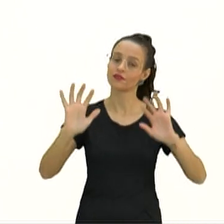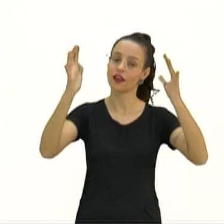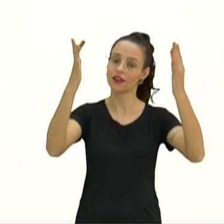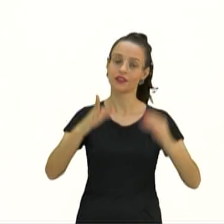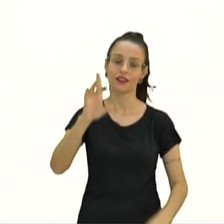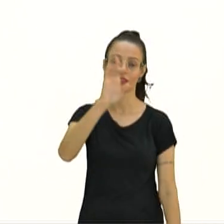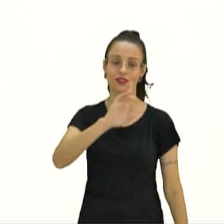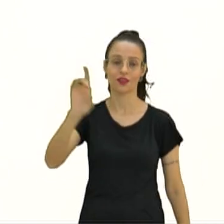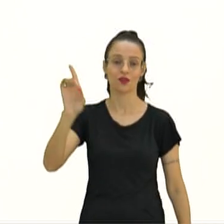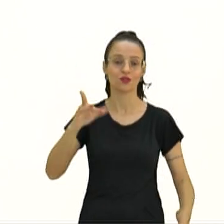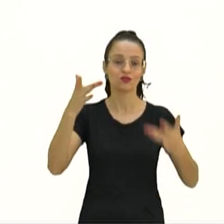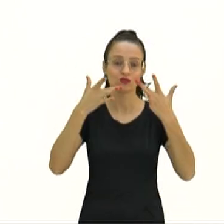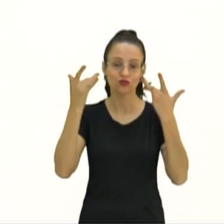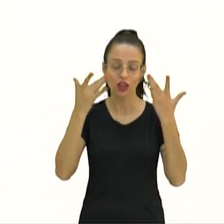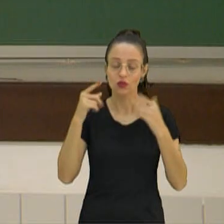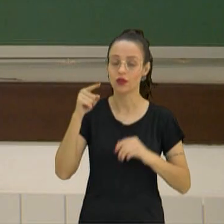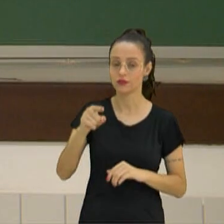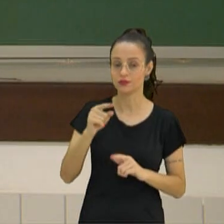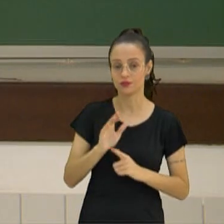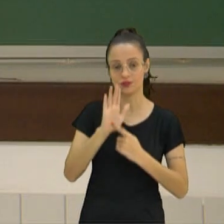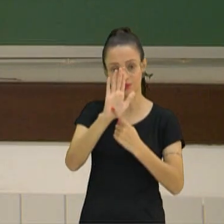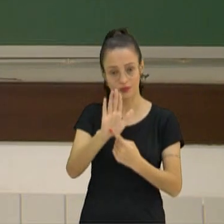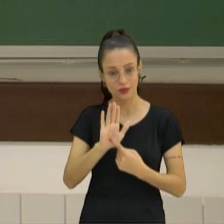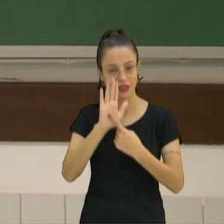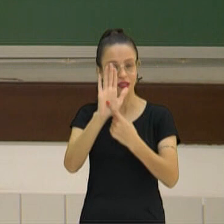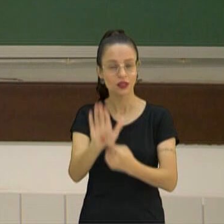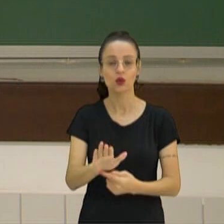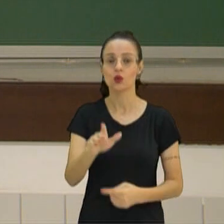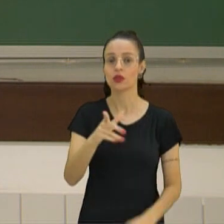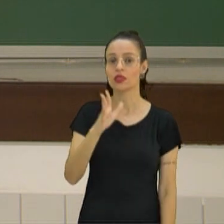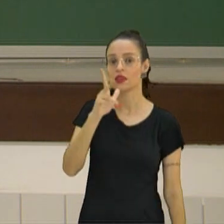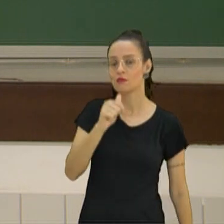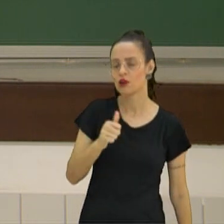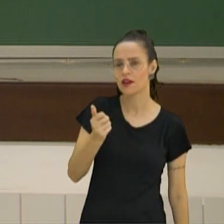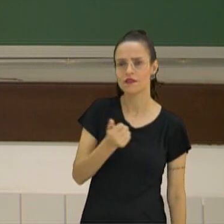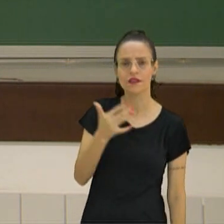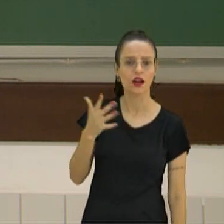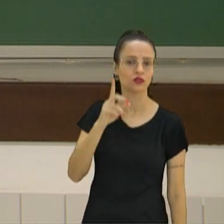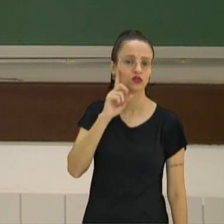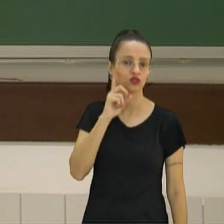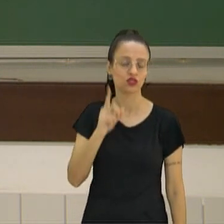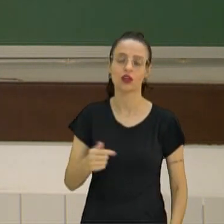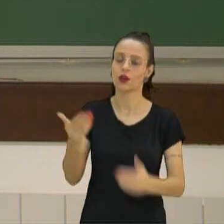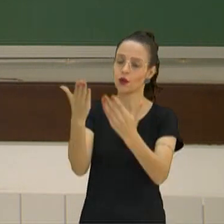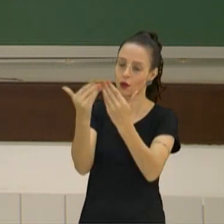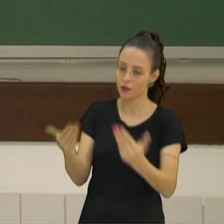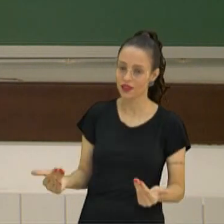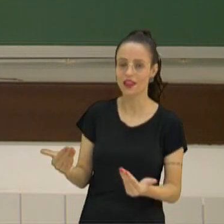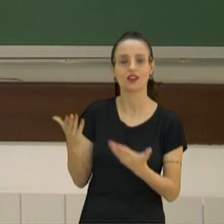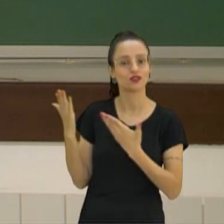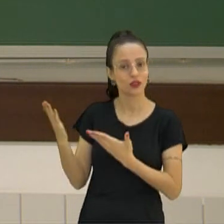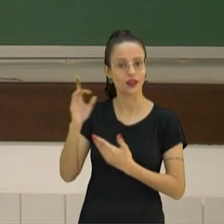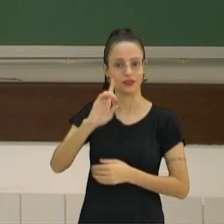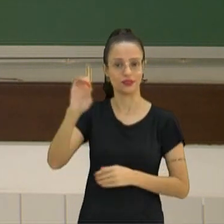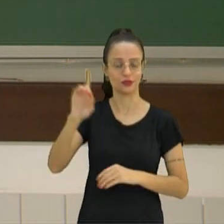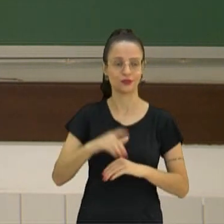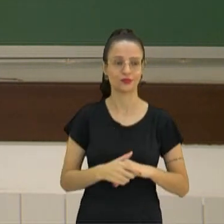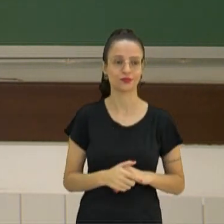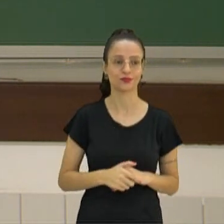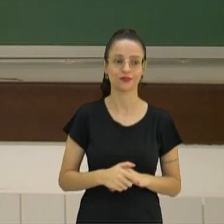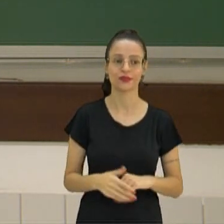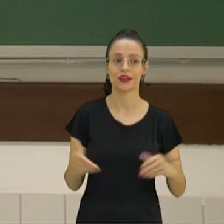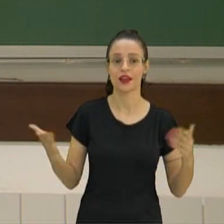teatro. E essas apresentações, então, no início, duravam vários dias em homenagem a Dionísio.